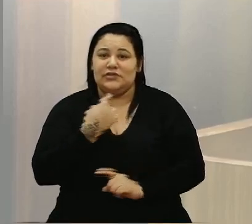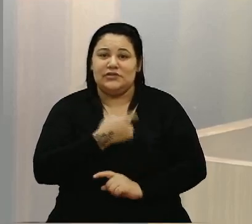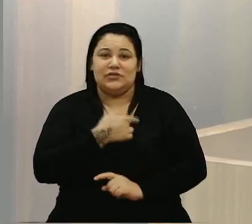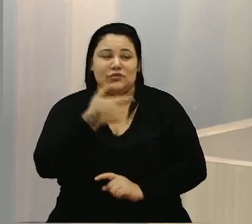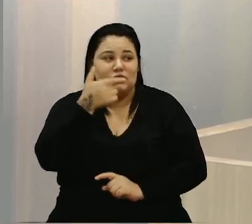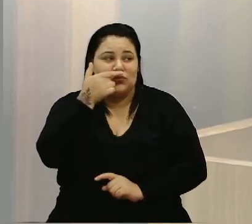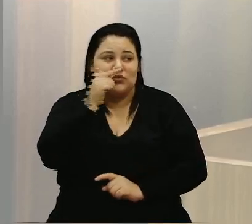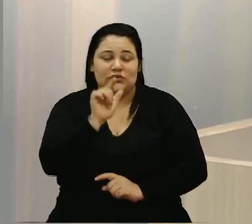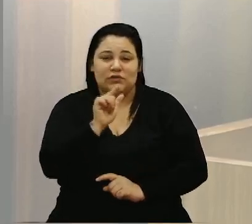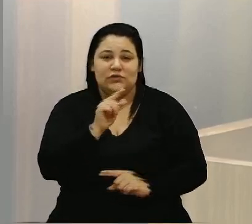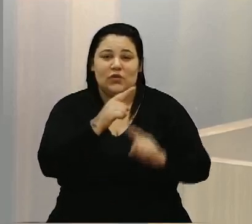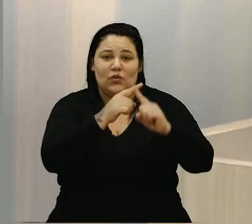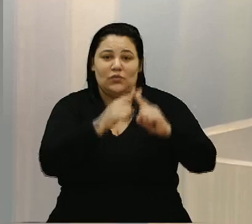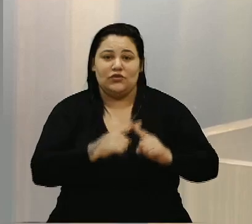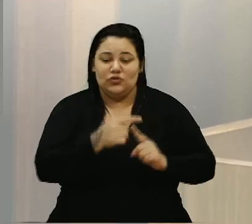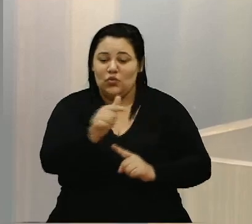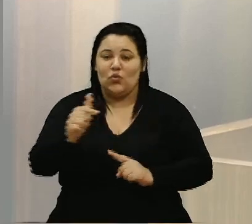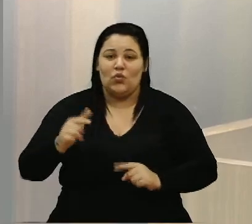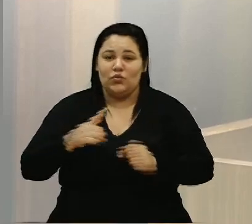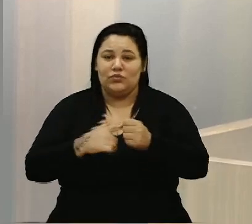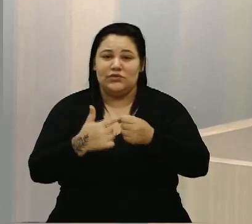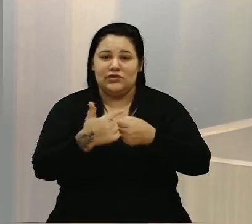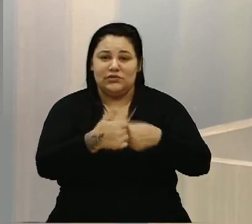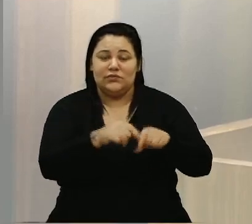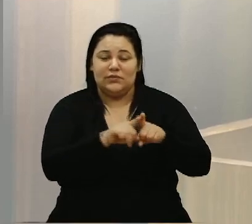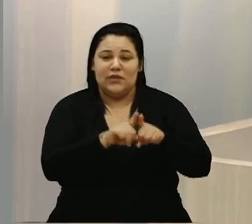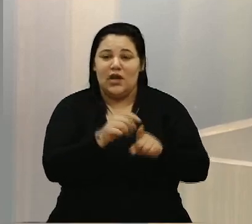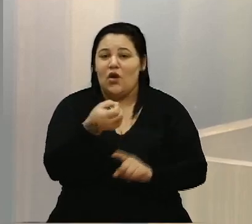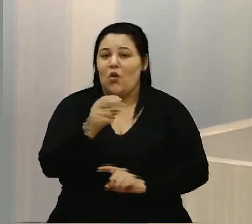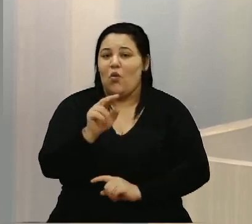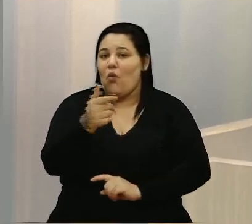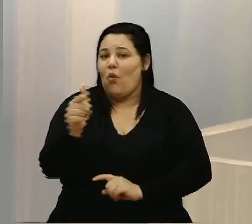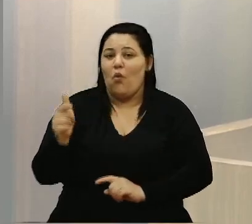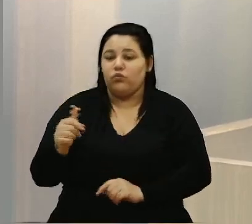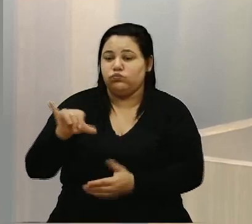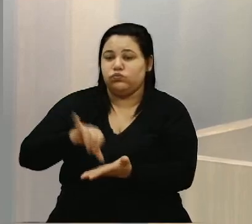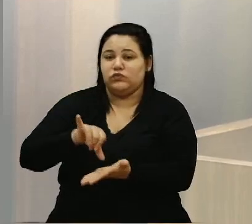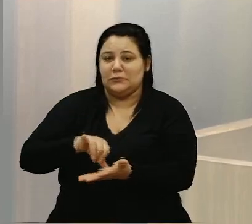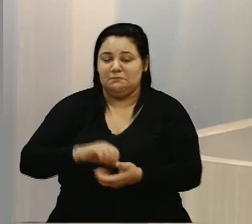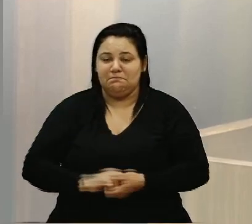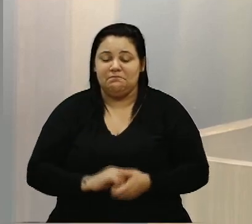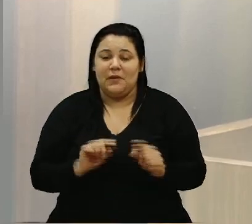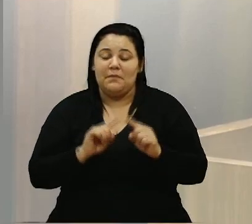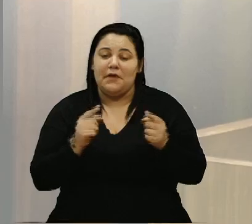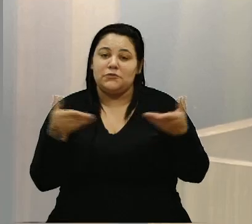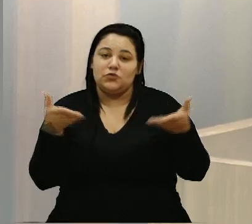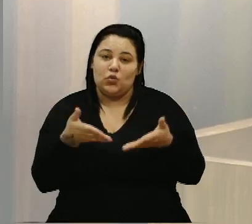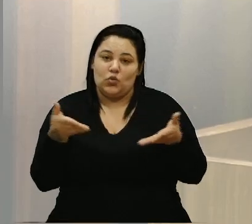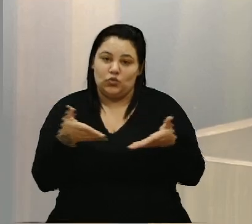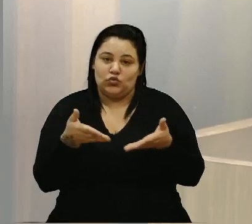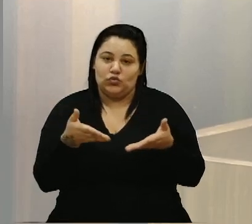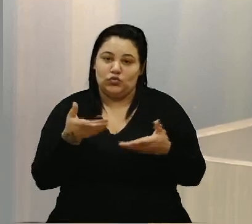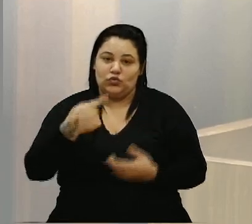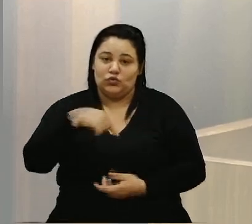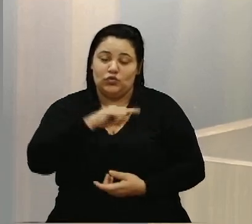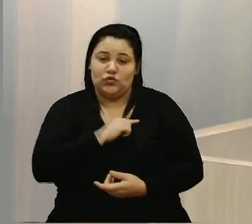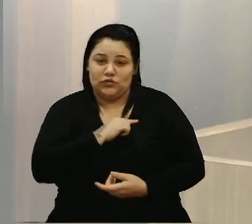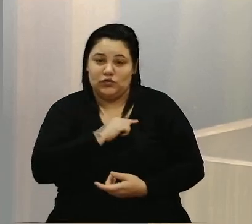conseguíamos competir com outros municípios ou com outros centros. Mas hoje a gente